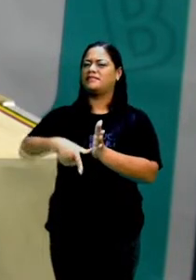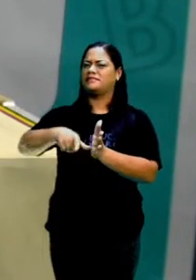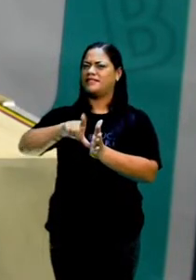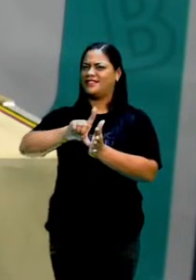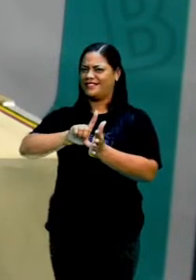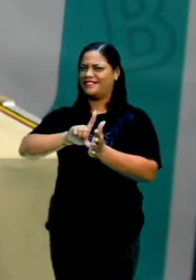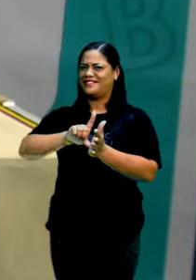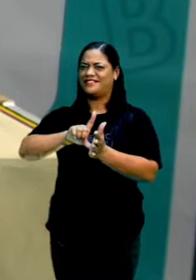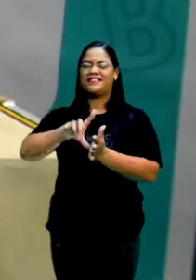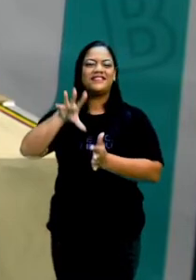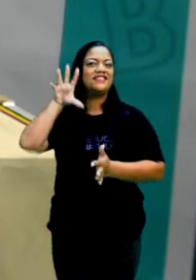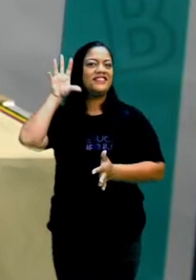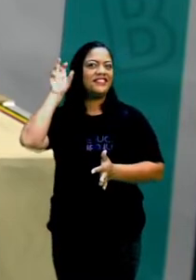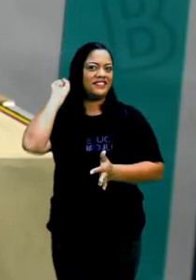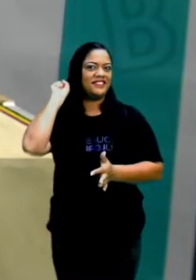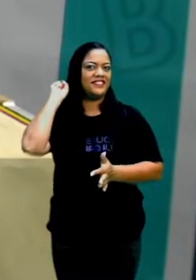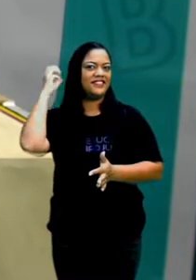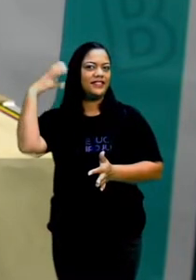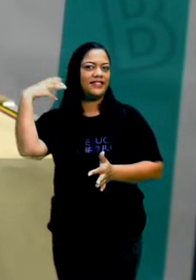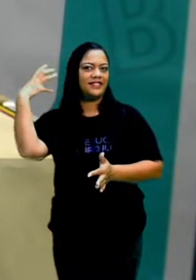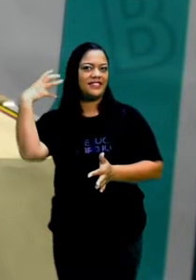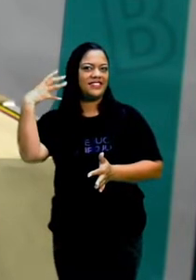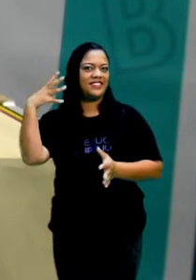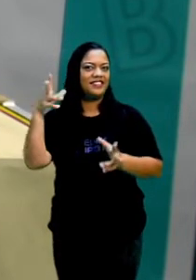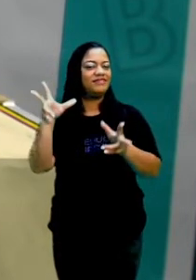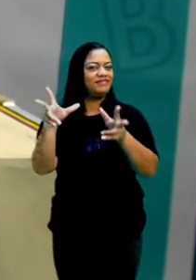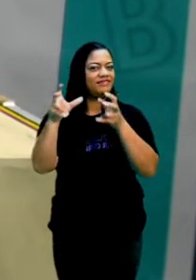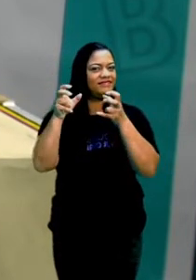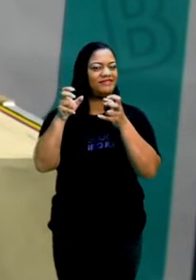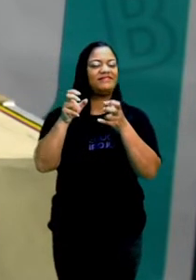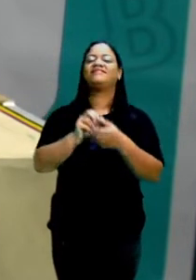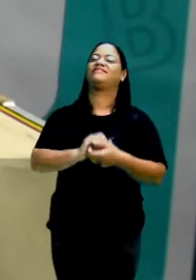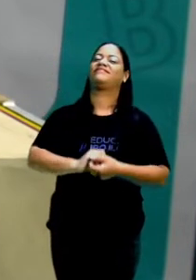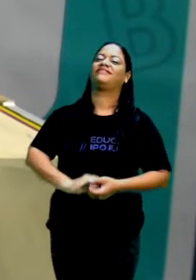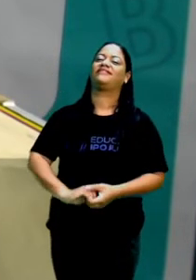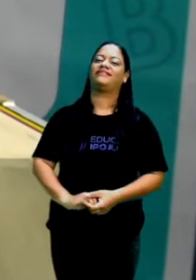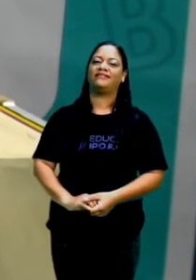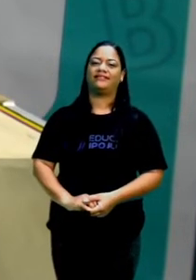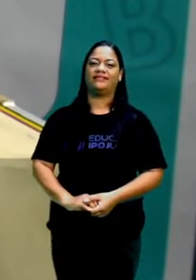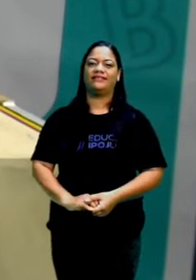uma musiquinha, preste atenção!